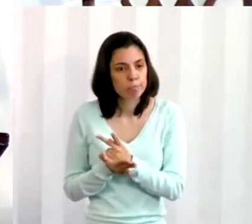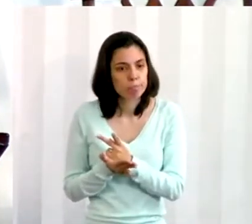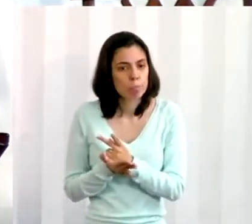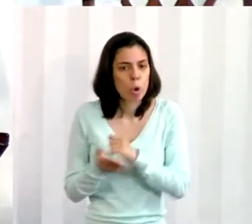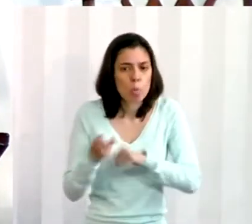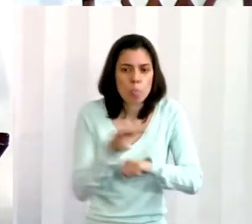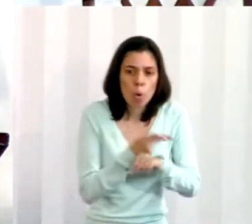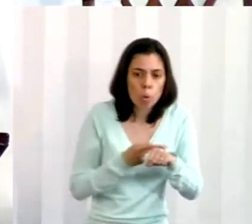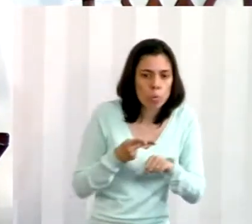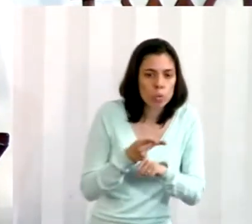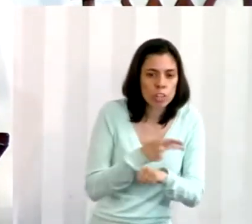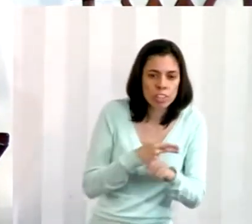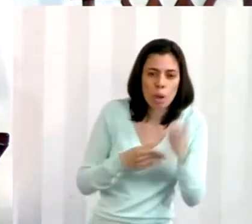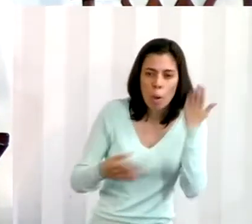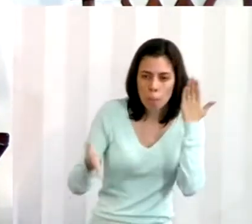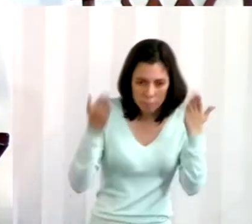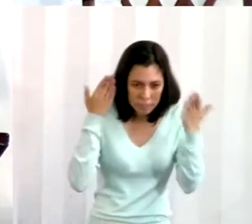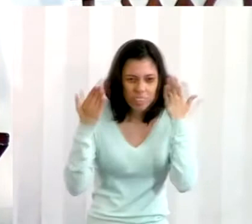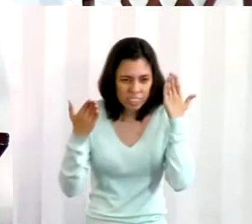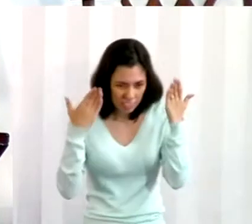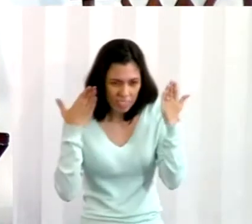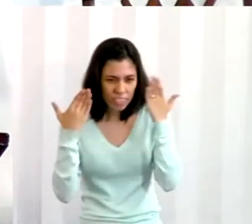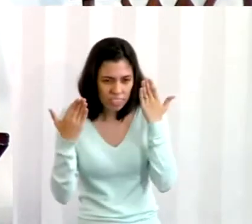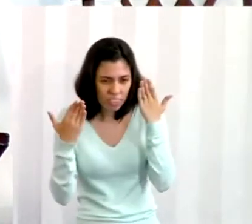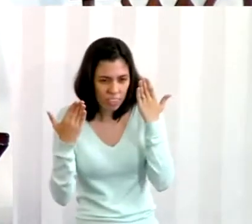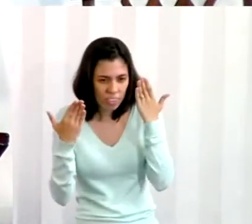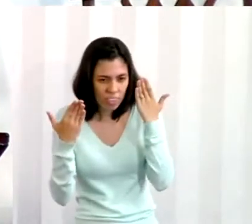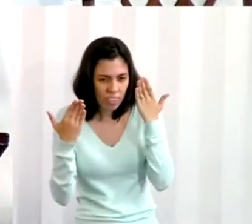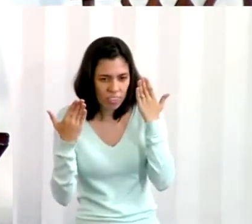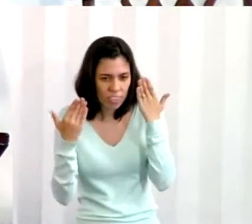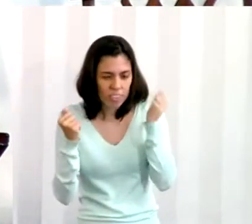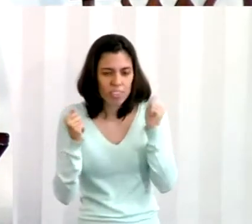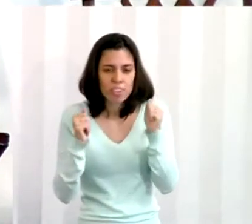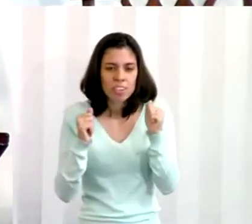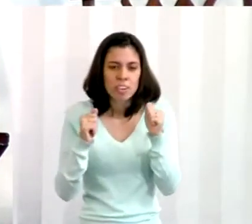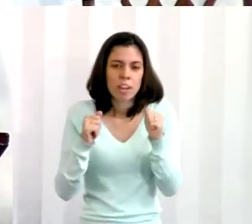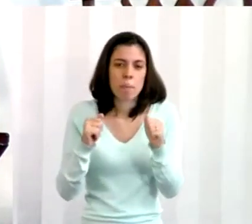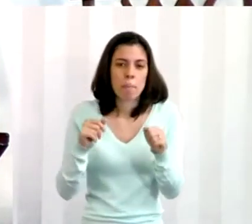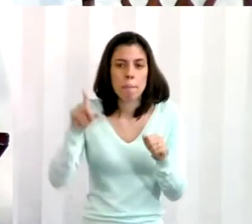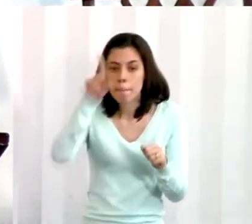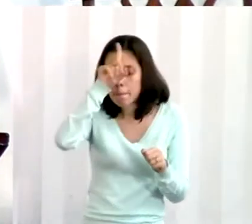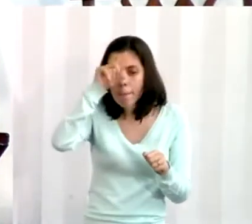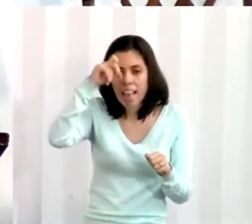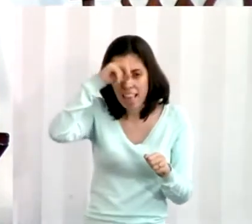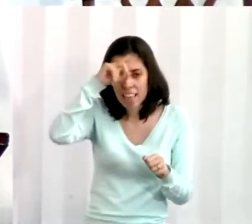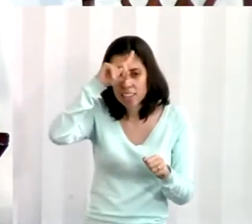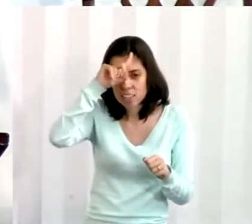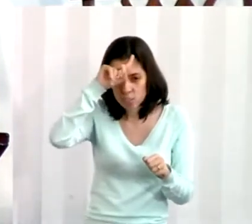à ansiedade. Como a Bíblia pode ajudar os ansiosos?